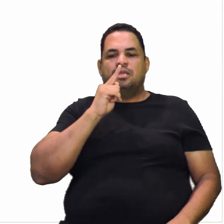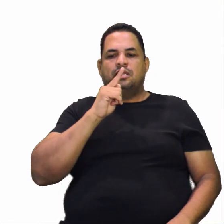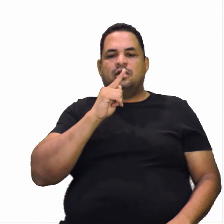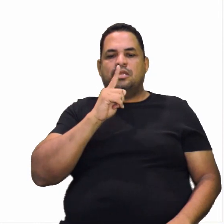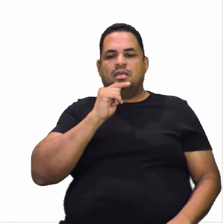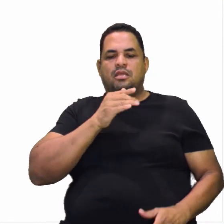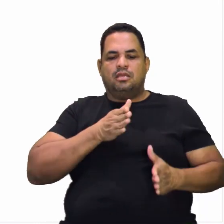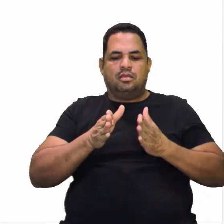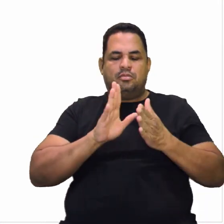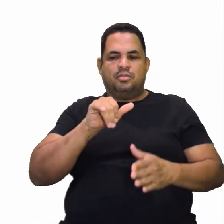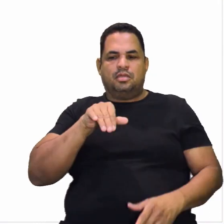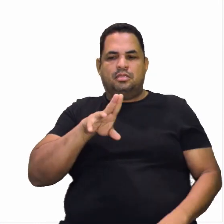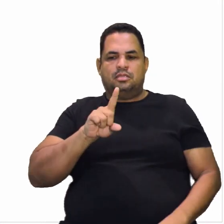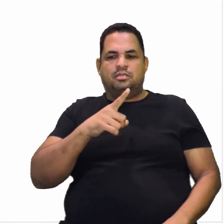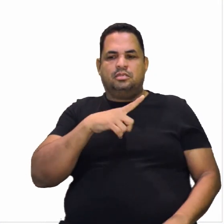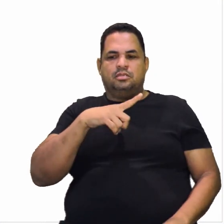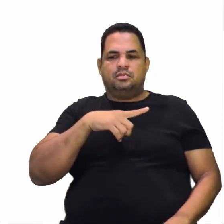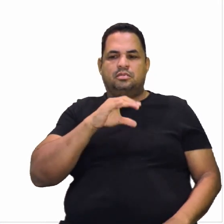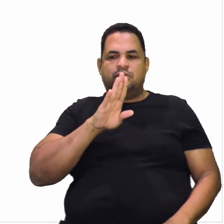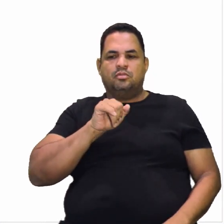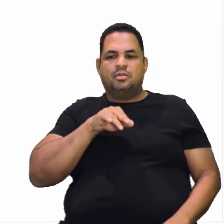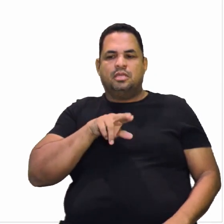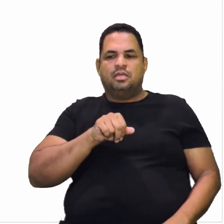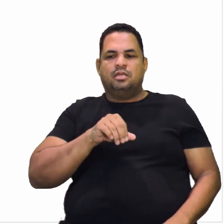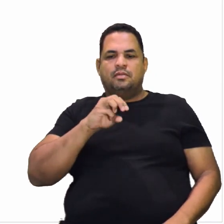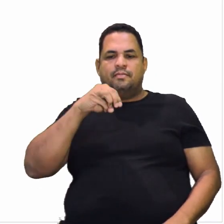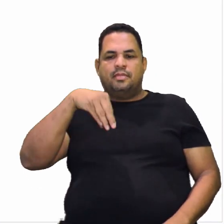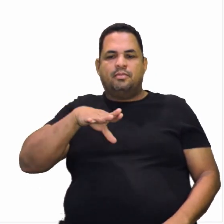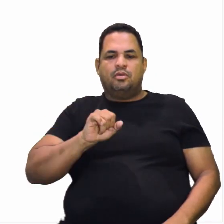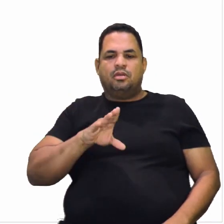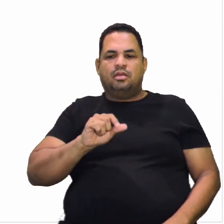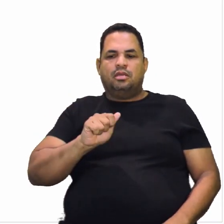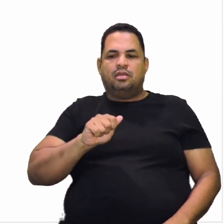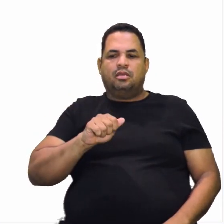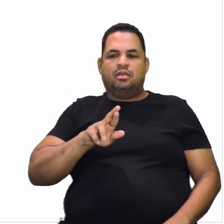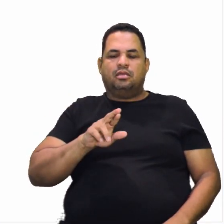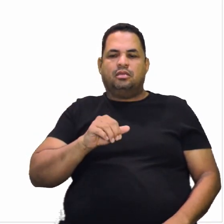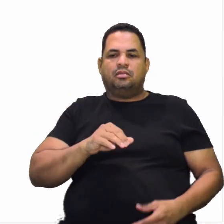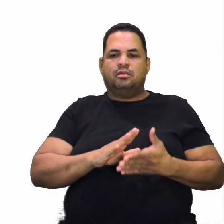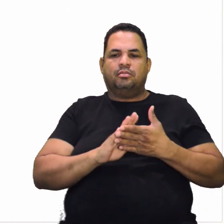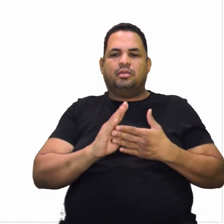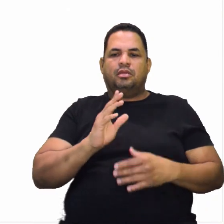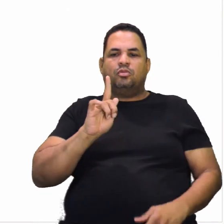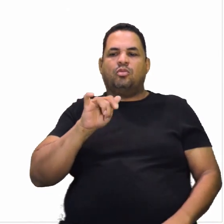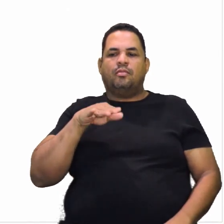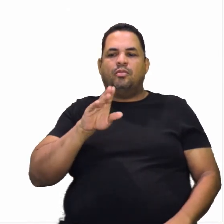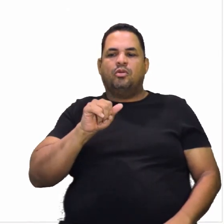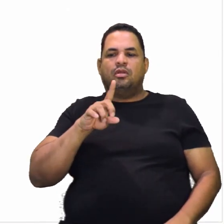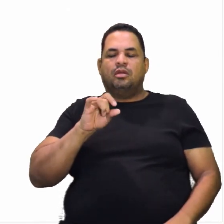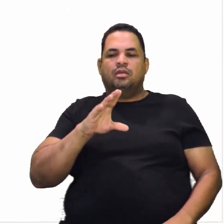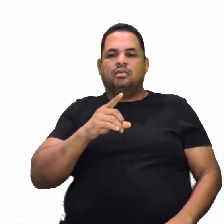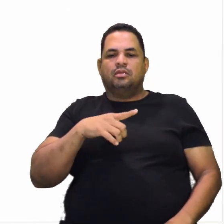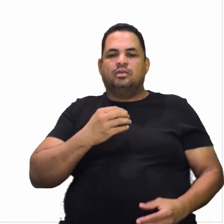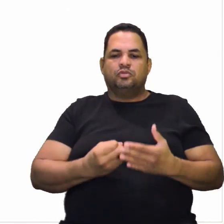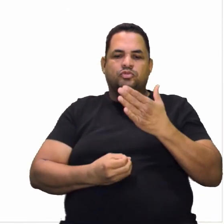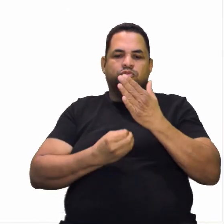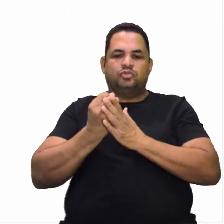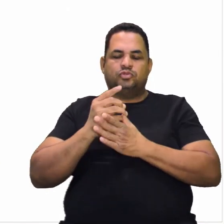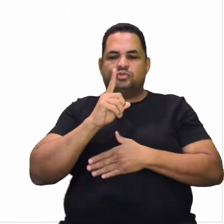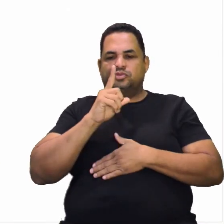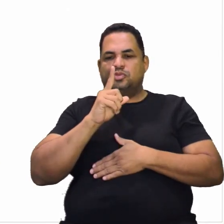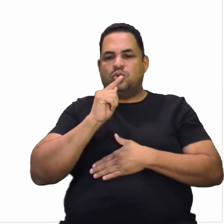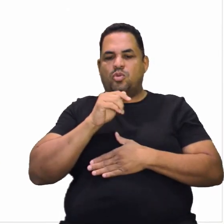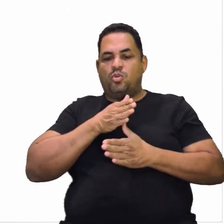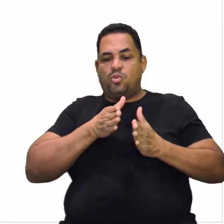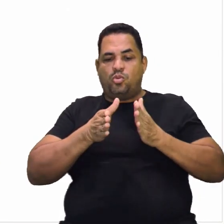rios também. O Beni, o Mamoré e o Guaporé, certo? Que forma aqui o Rio Madeira. Só para vocês terem uma ideia